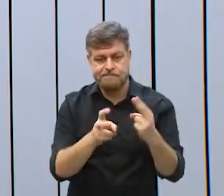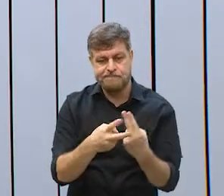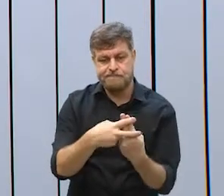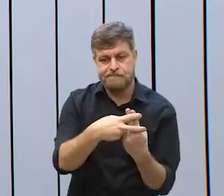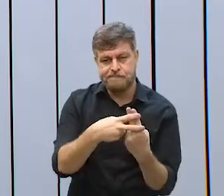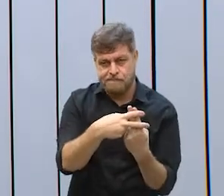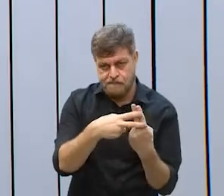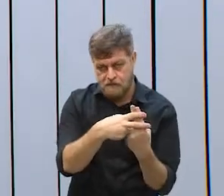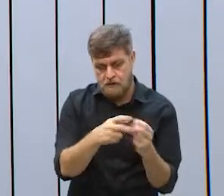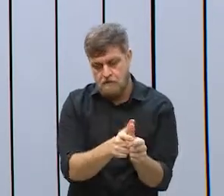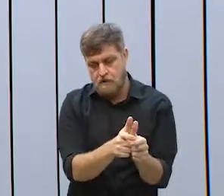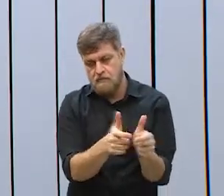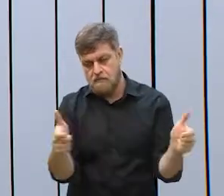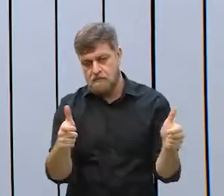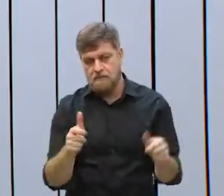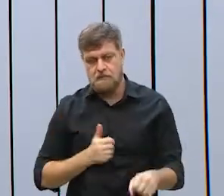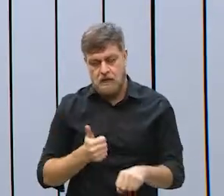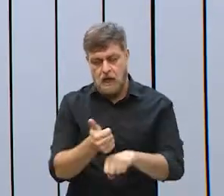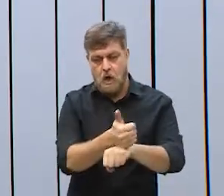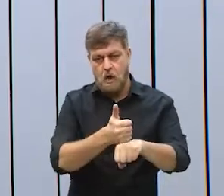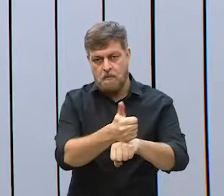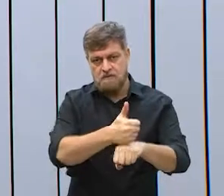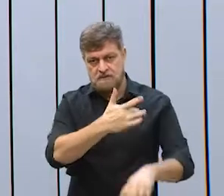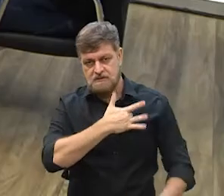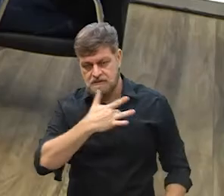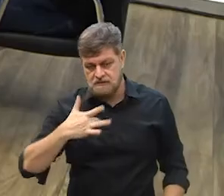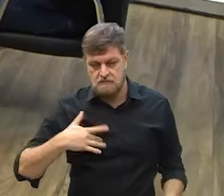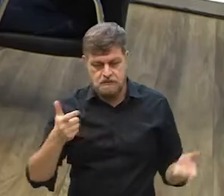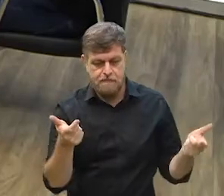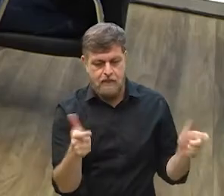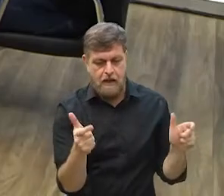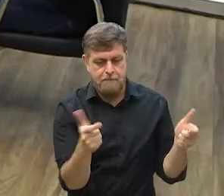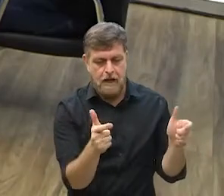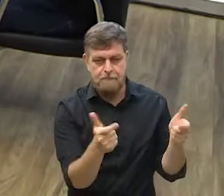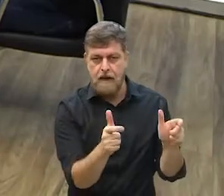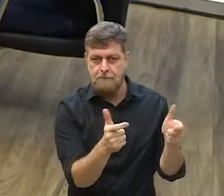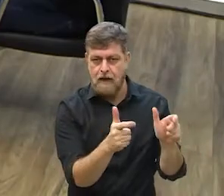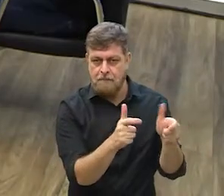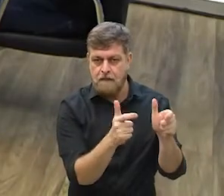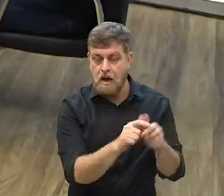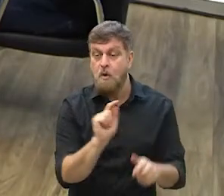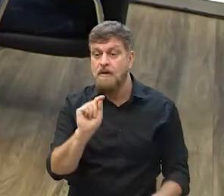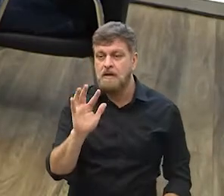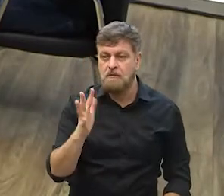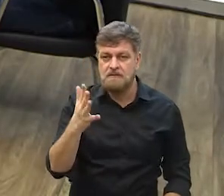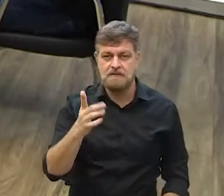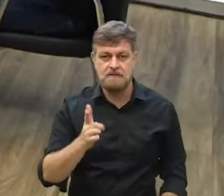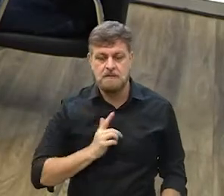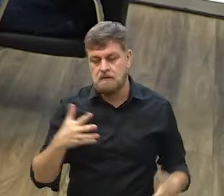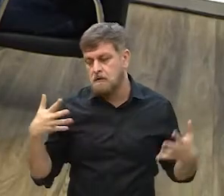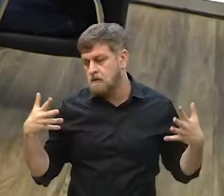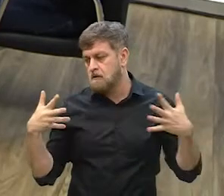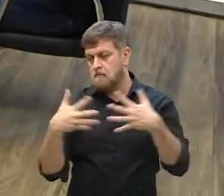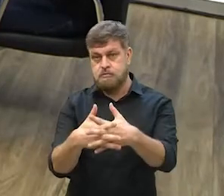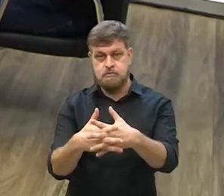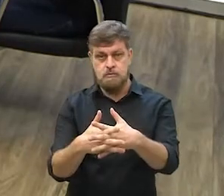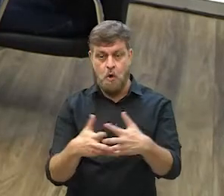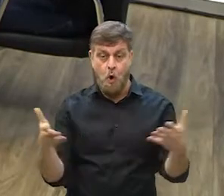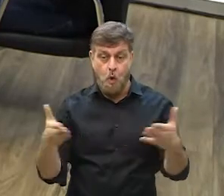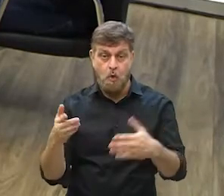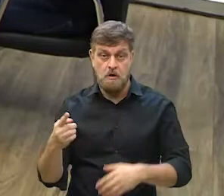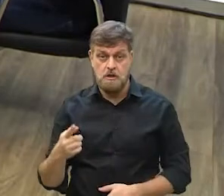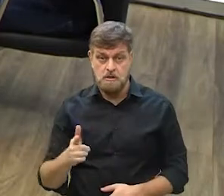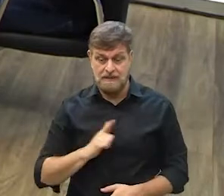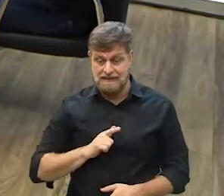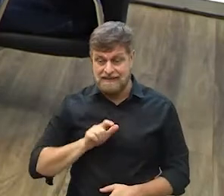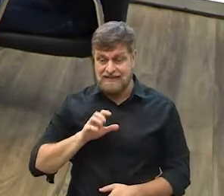A oferta de profissionais da área da saúde diminui, tá? E aí a gente entra nesse colapso que nós estamos tendo hoje dentro